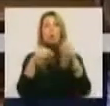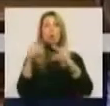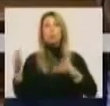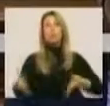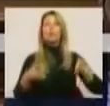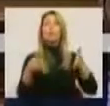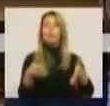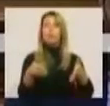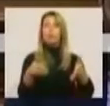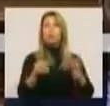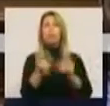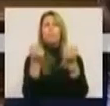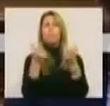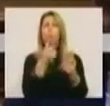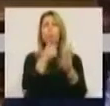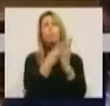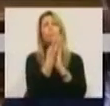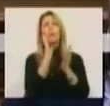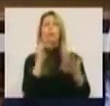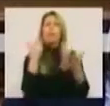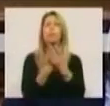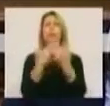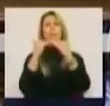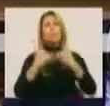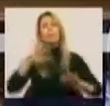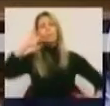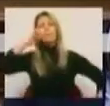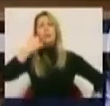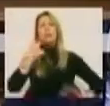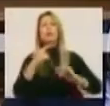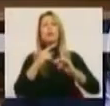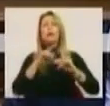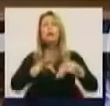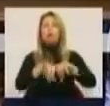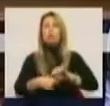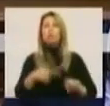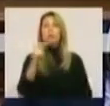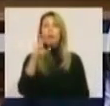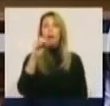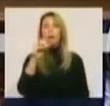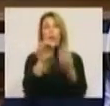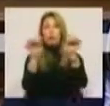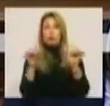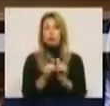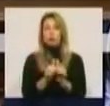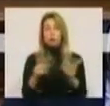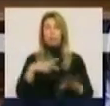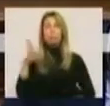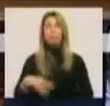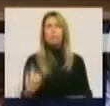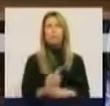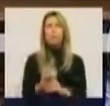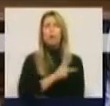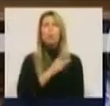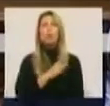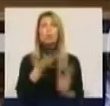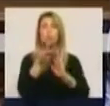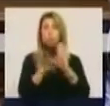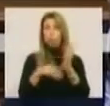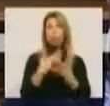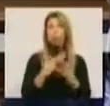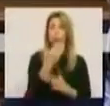projeção, poucas medidas de mitigação da fragmentação dos ecossistemas. Em Portugal, várias universidades têm programas de